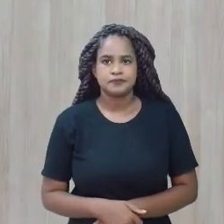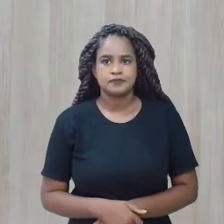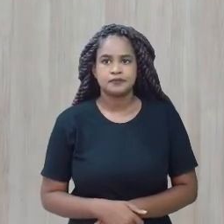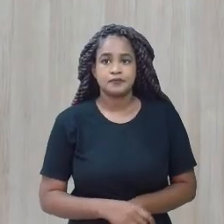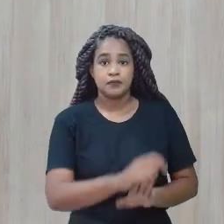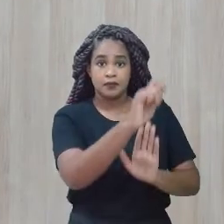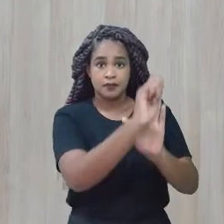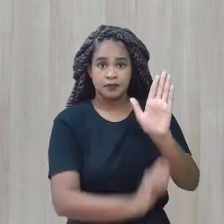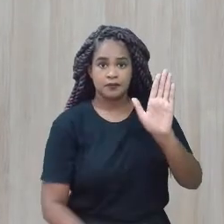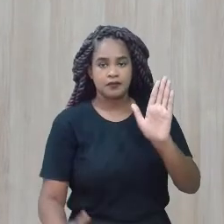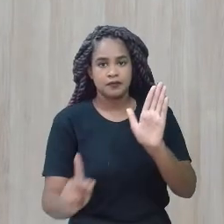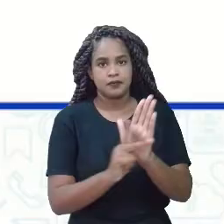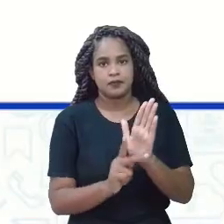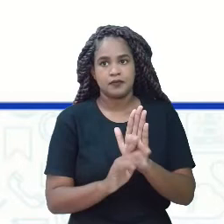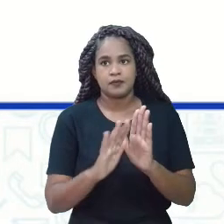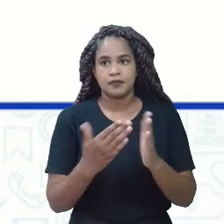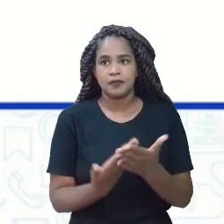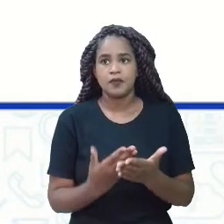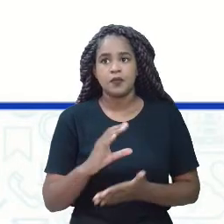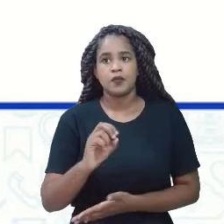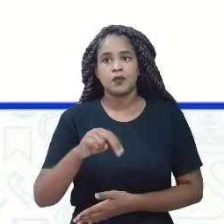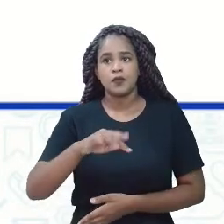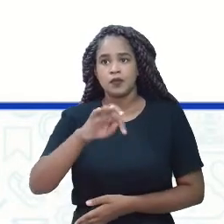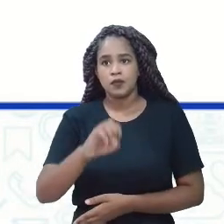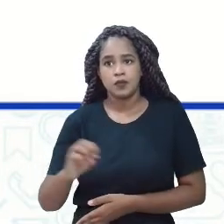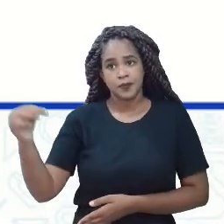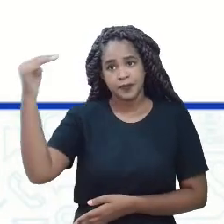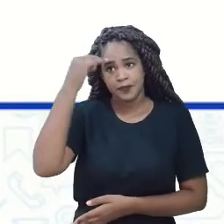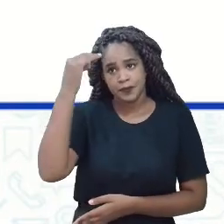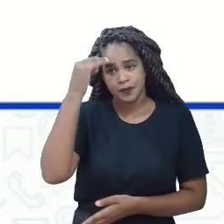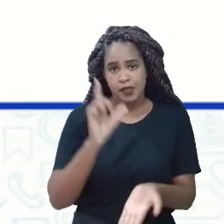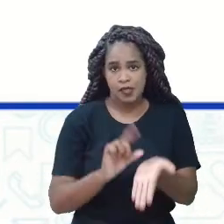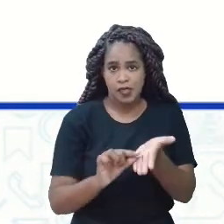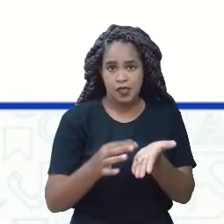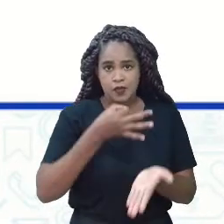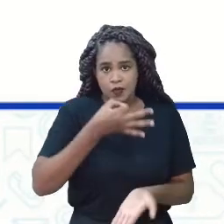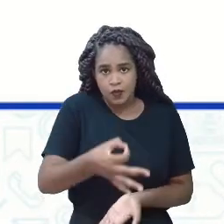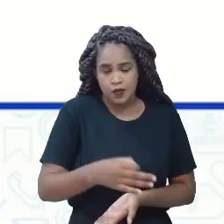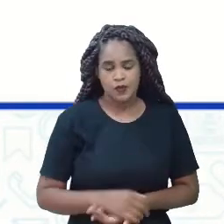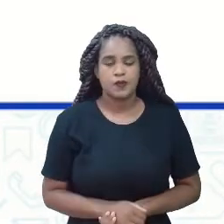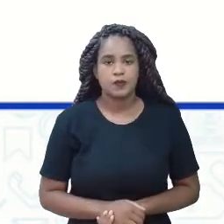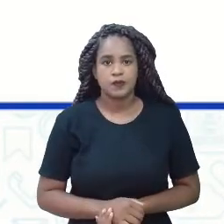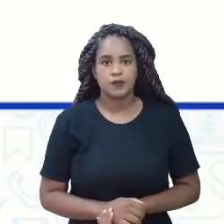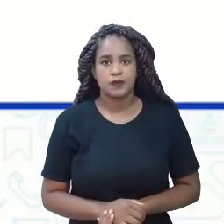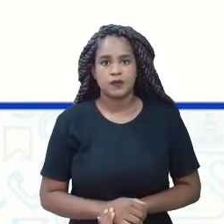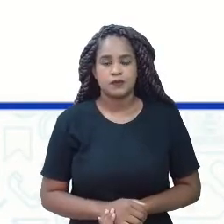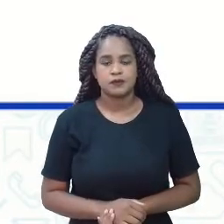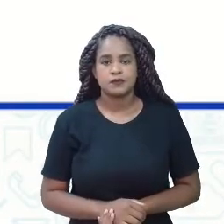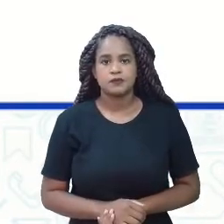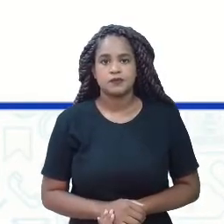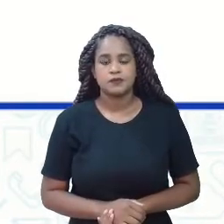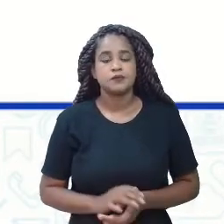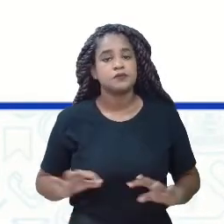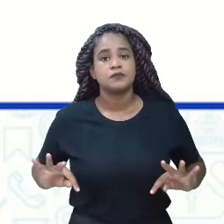Redações escolares, contos, memórias, artigo de opinião, não é?